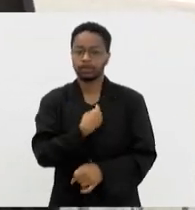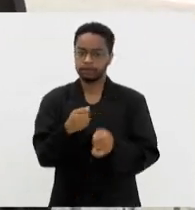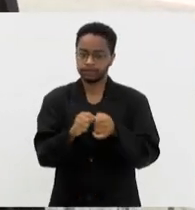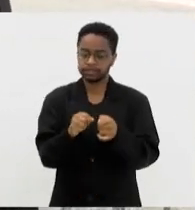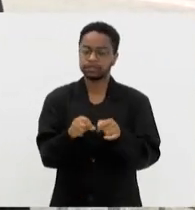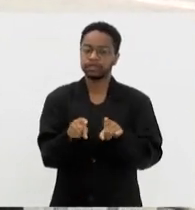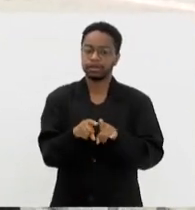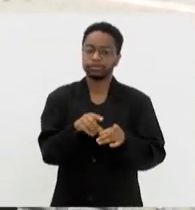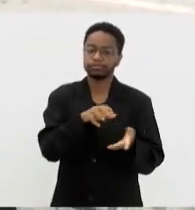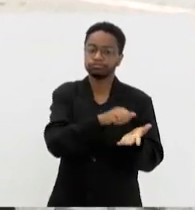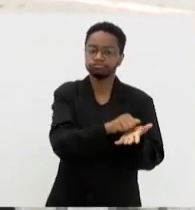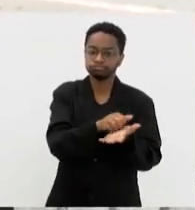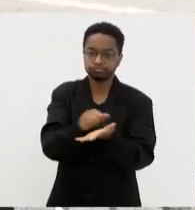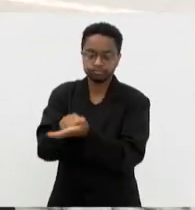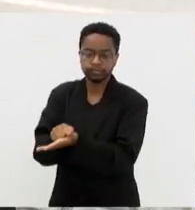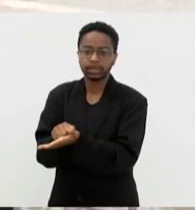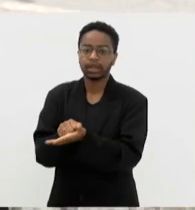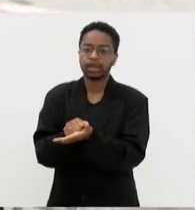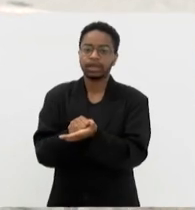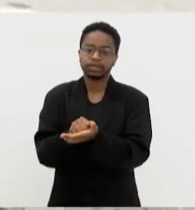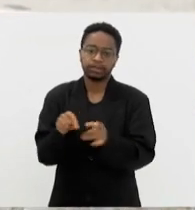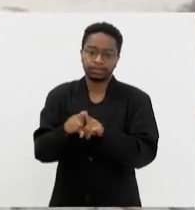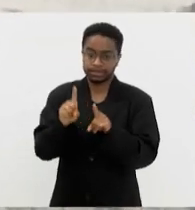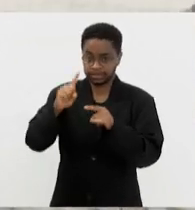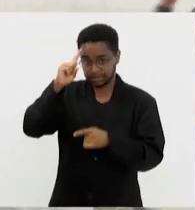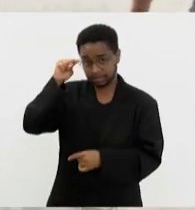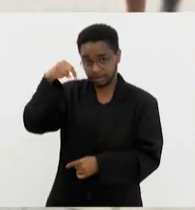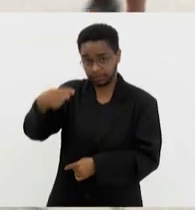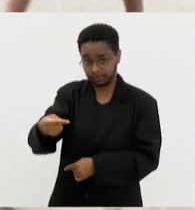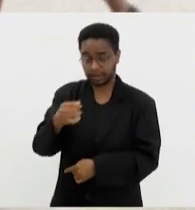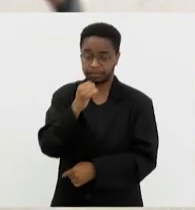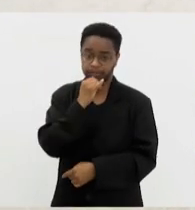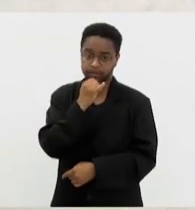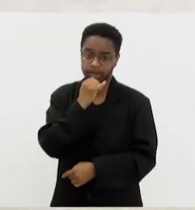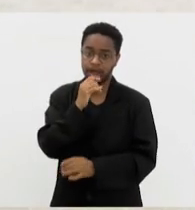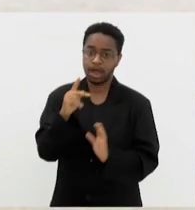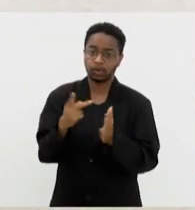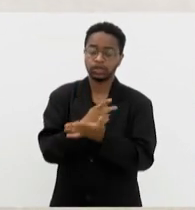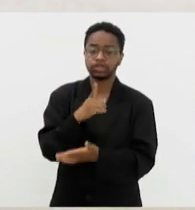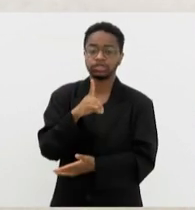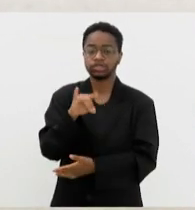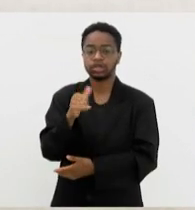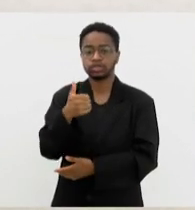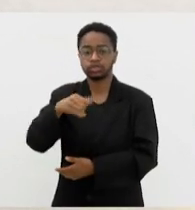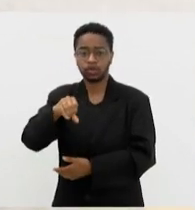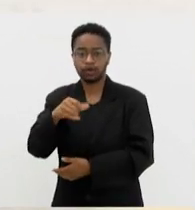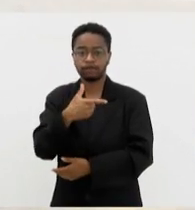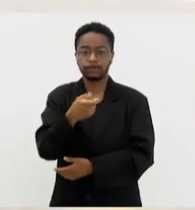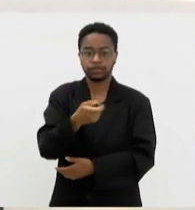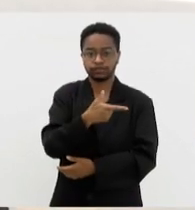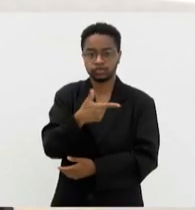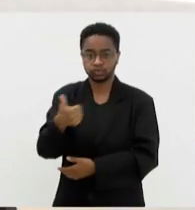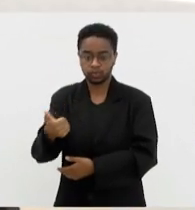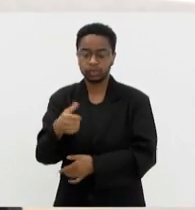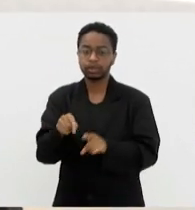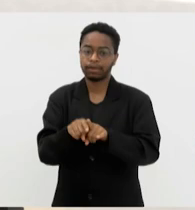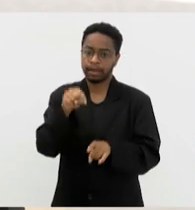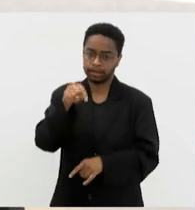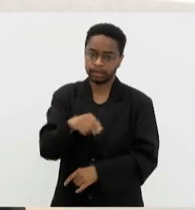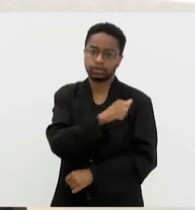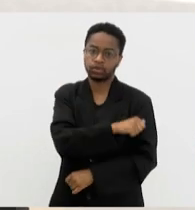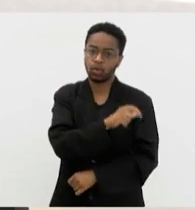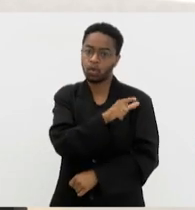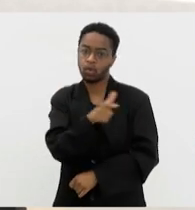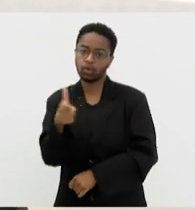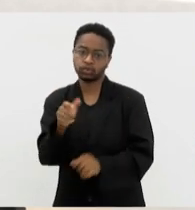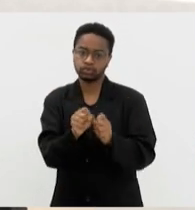fechamento do cadastro várias campanhas. Na semana que vem, por exemplo, vai ser realizada dia 19, 20 e 21 no Shopping Guatemi, aqui no Rio de Janeiro, mas nós estamos